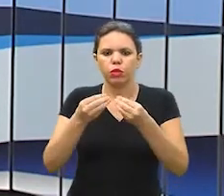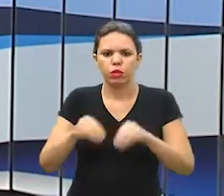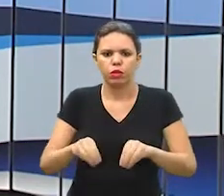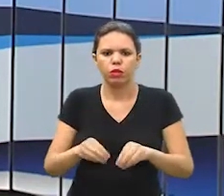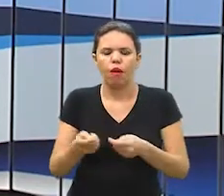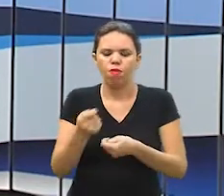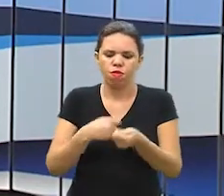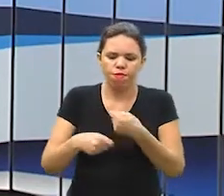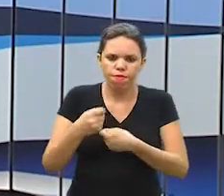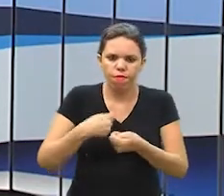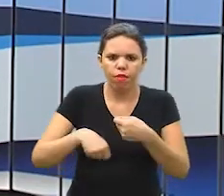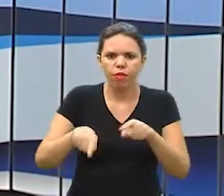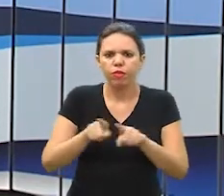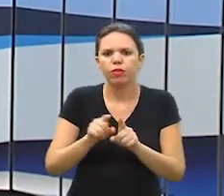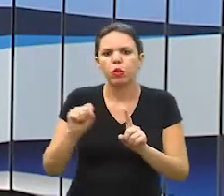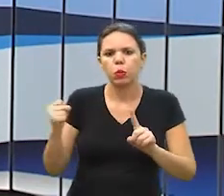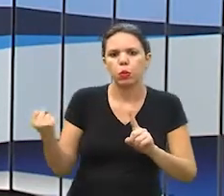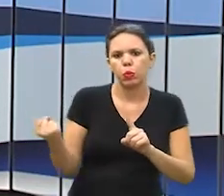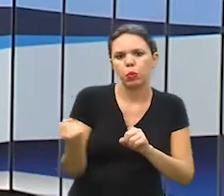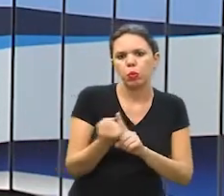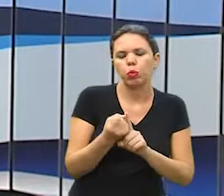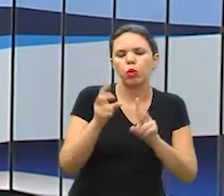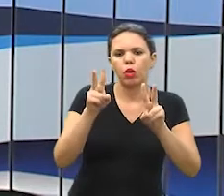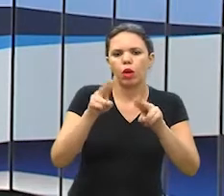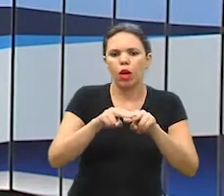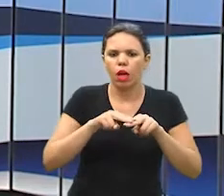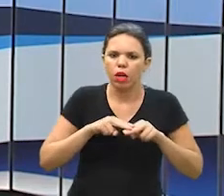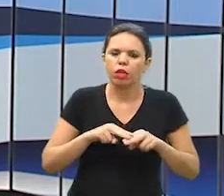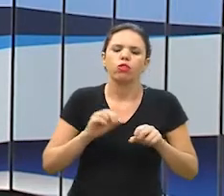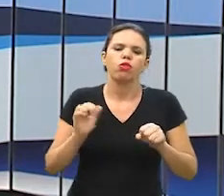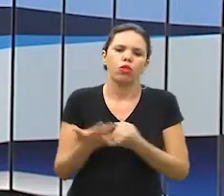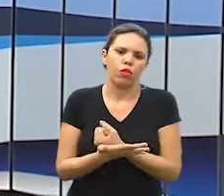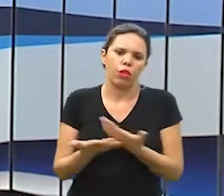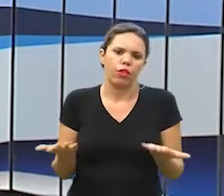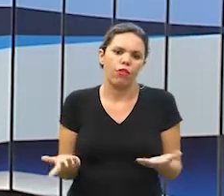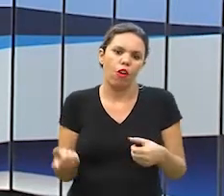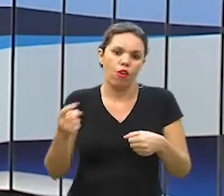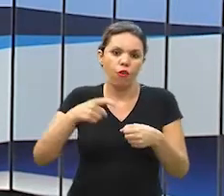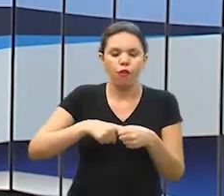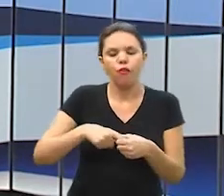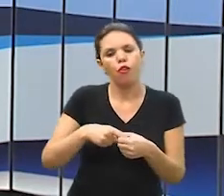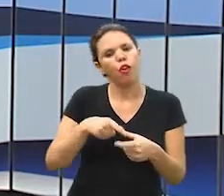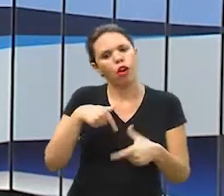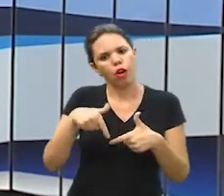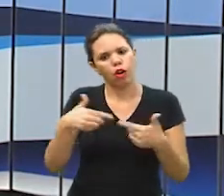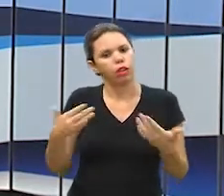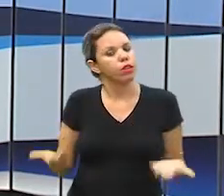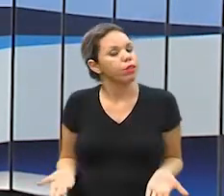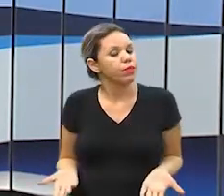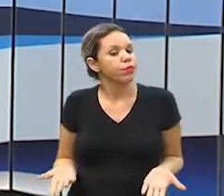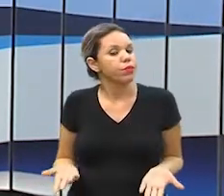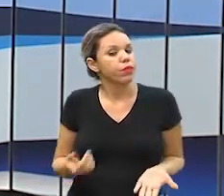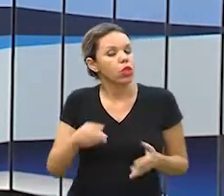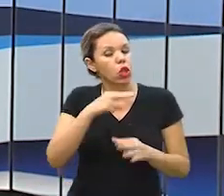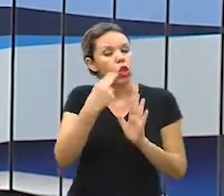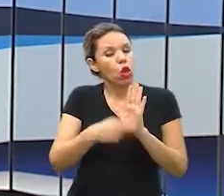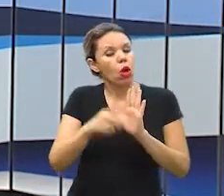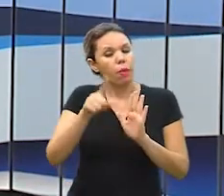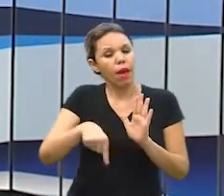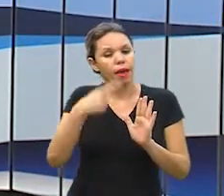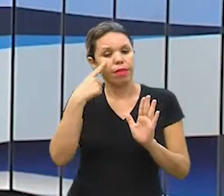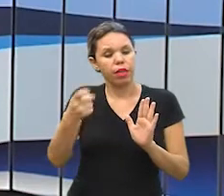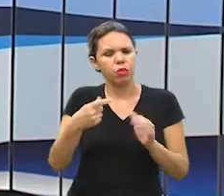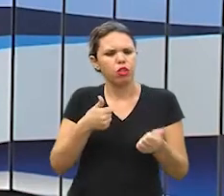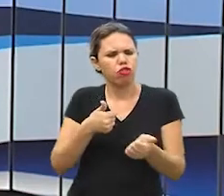Impactos Econômicos e Sociais da Pandemia do Coronavírus e a Retomada das Atividades. E esse nome é interessante porque a